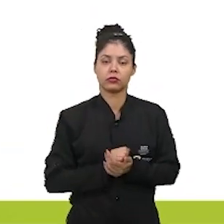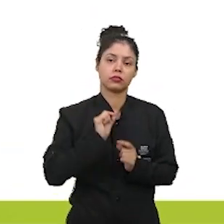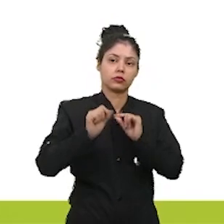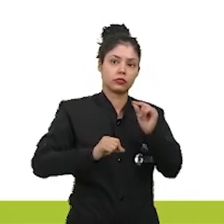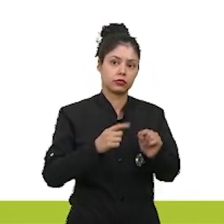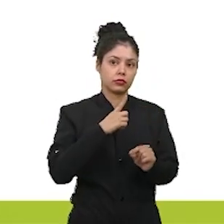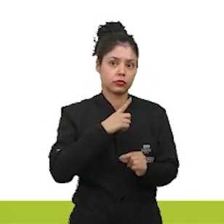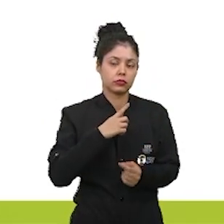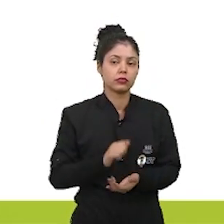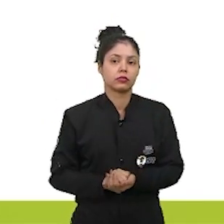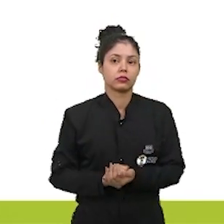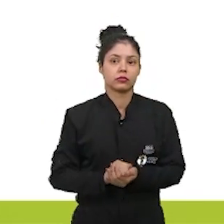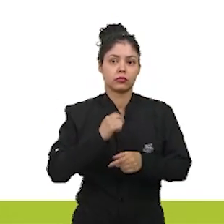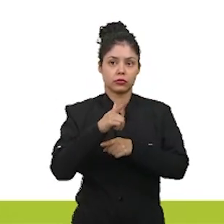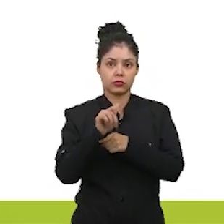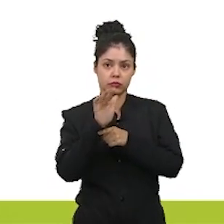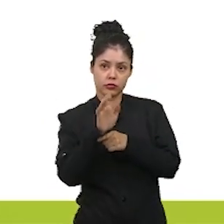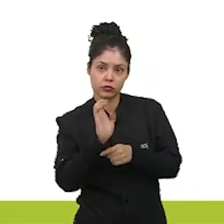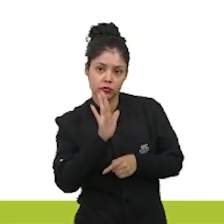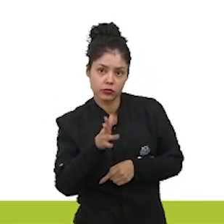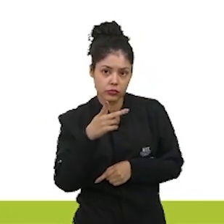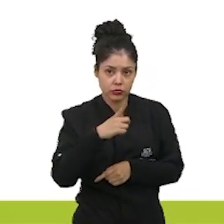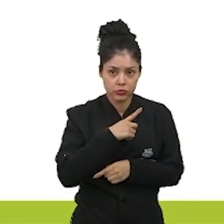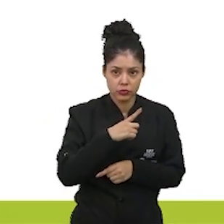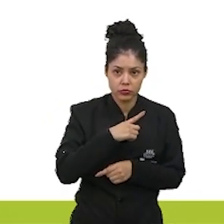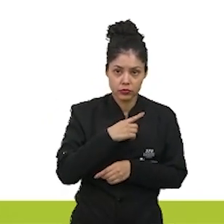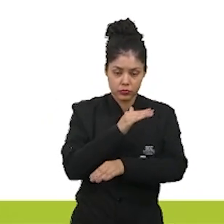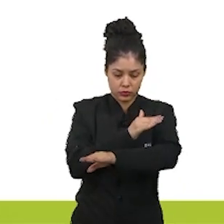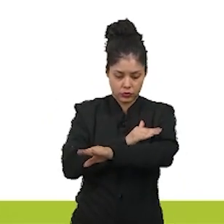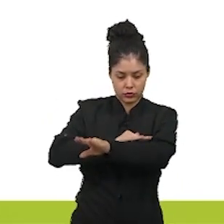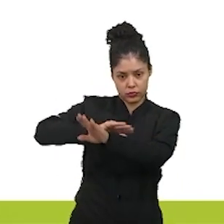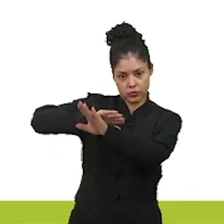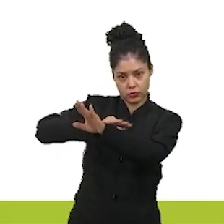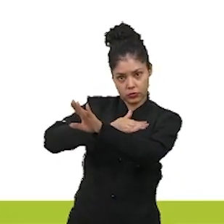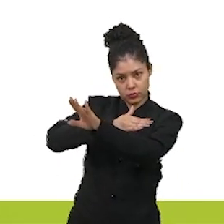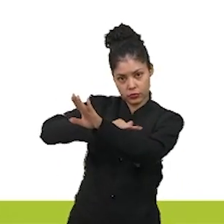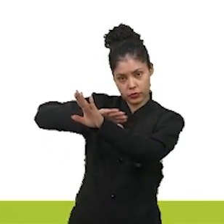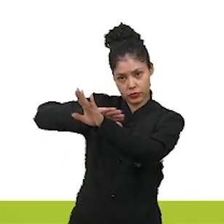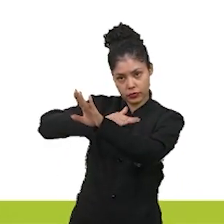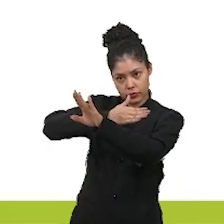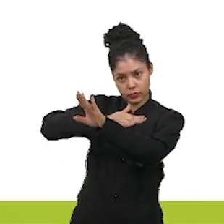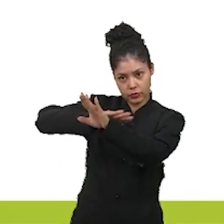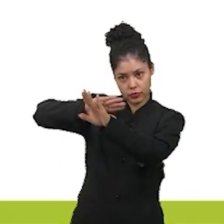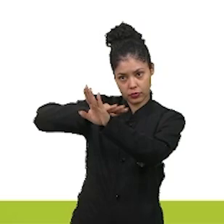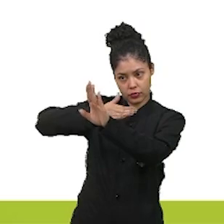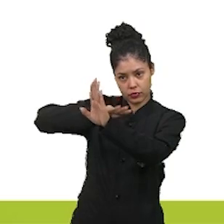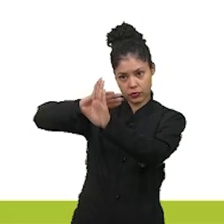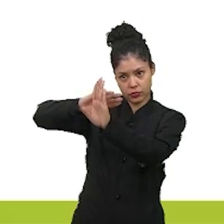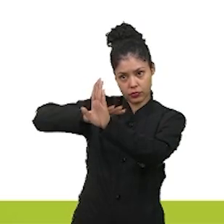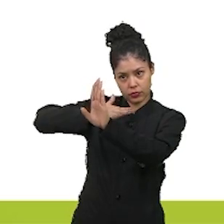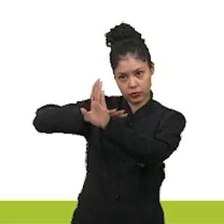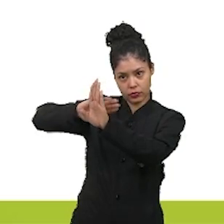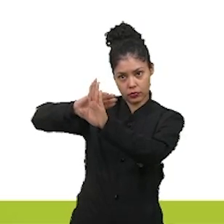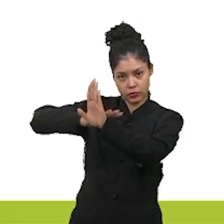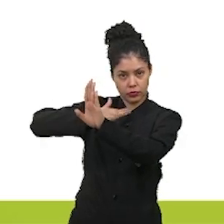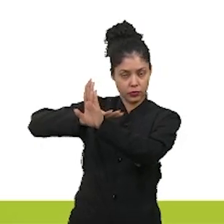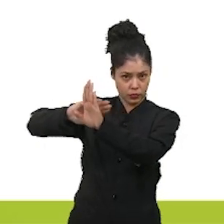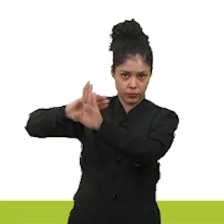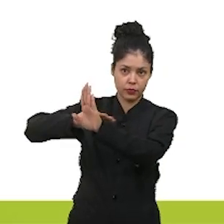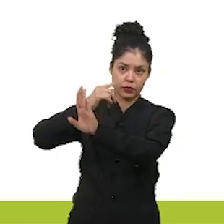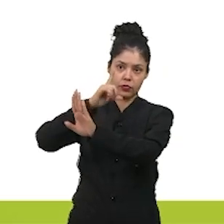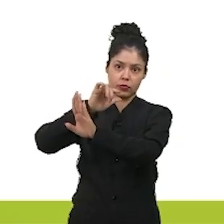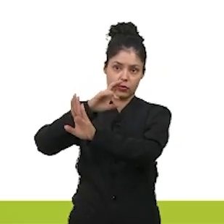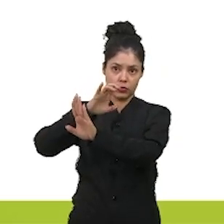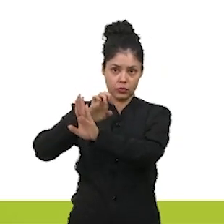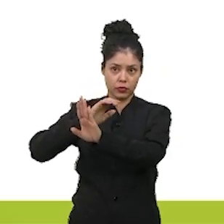relativa. A planície, né? Aqui já dá até já mostra aqui aquela área ali mais próxima das áreas mais